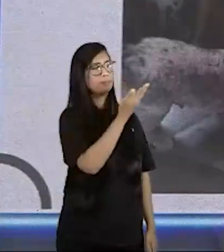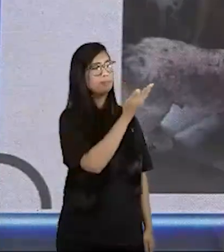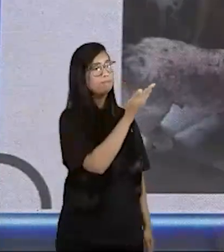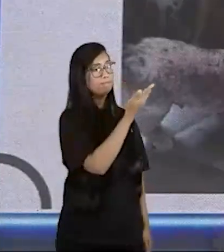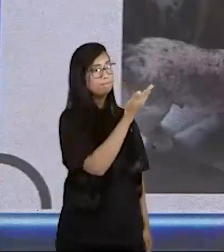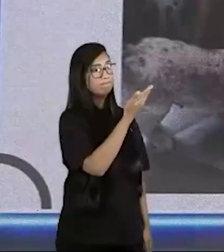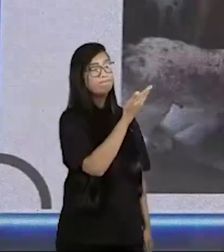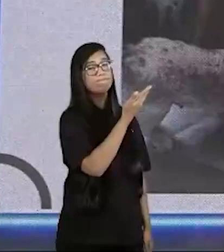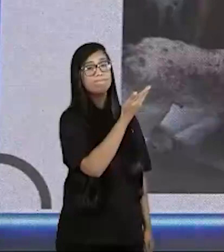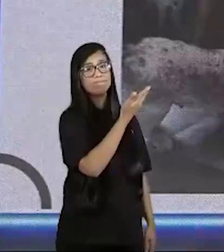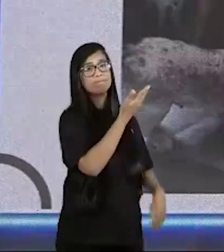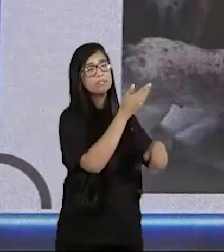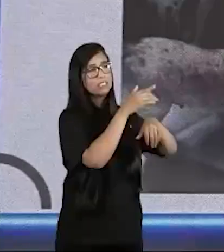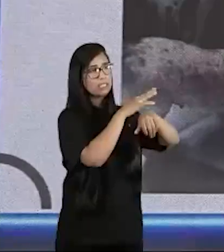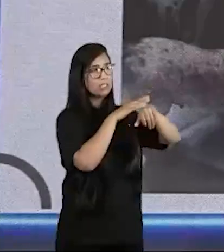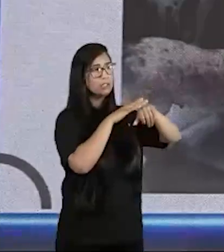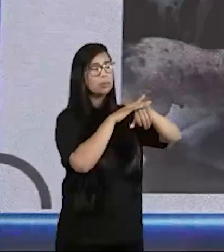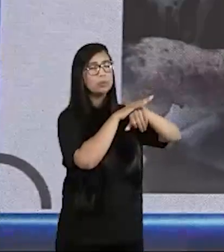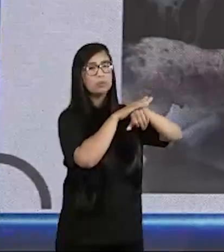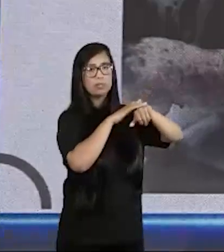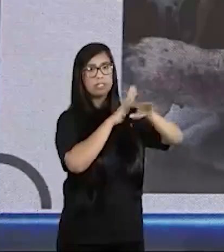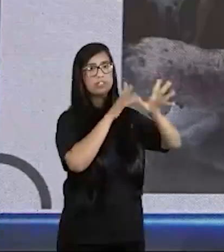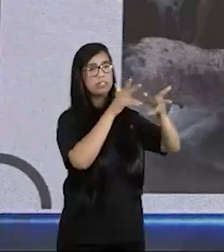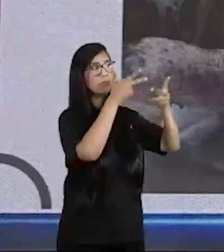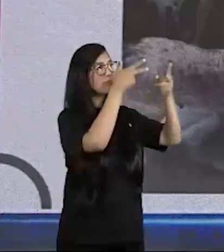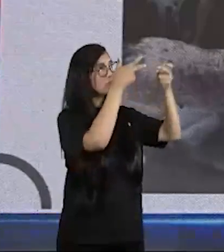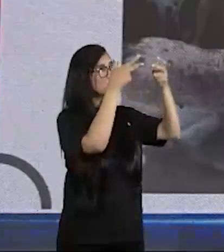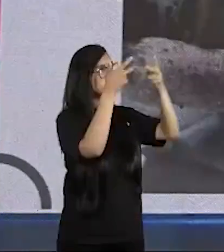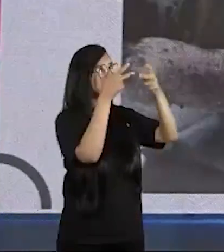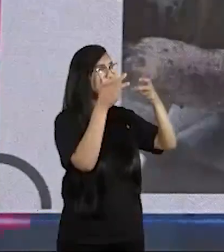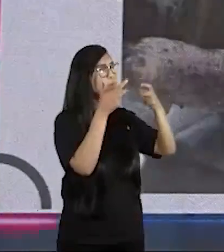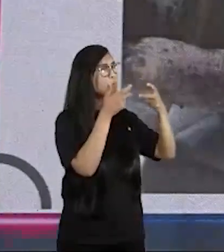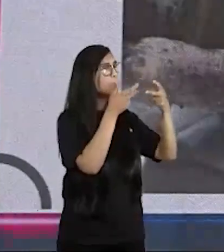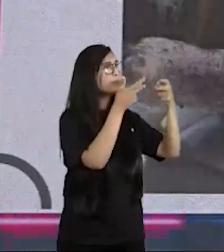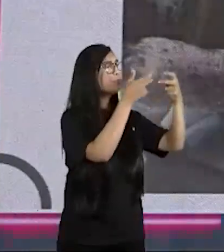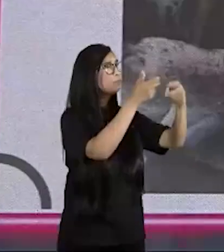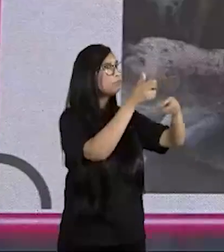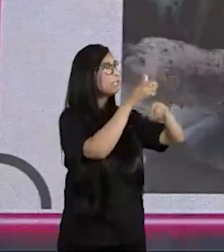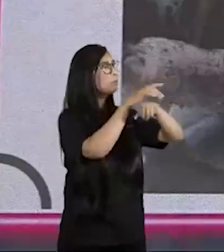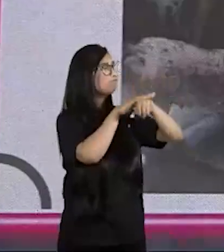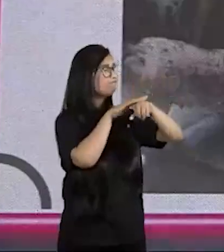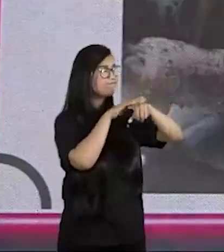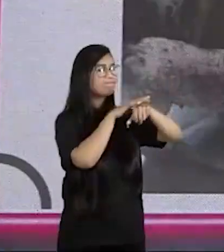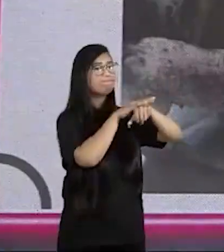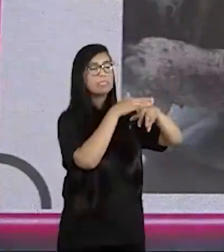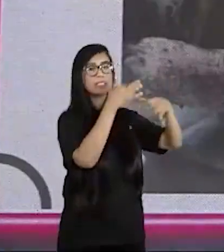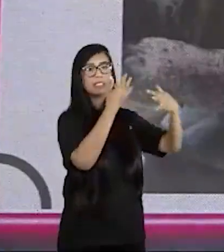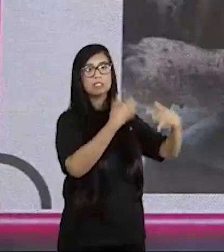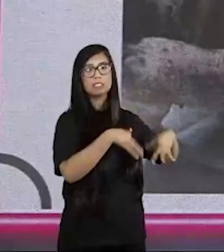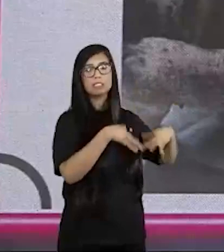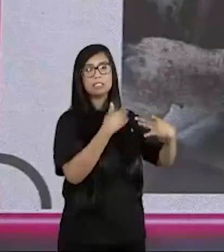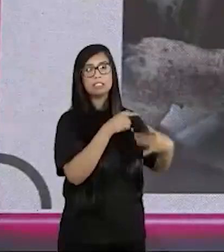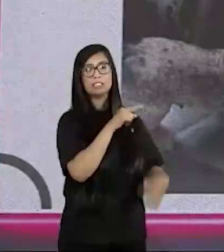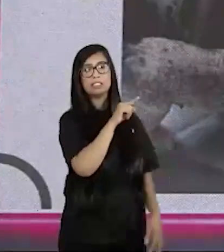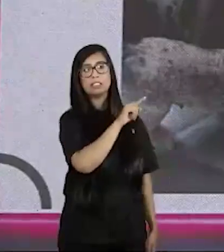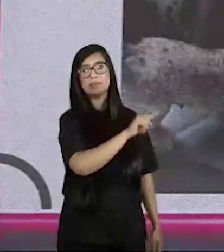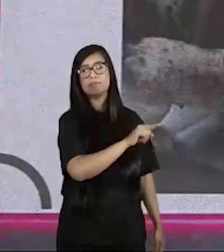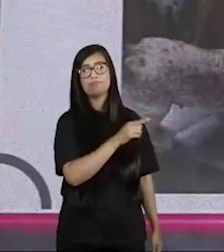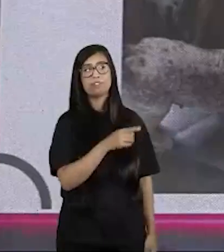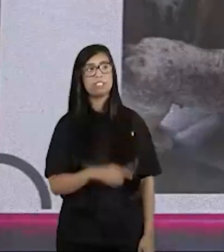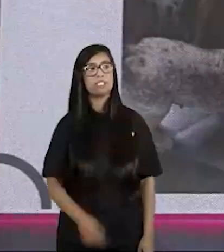as lesões e, na sequência, associá-las a um possível diagnóstico. Então, nós temos um paciente com eritema,